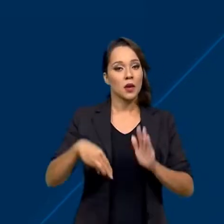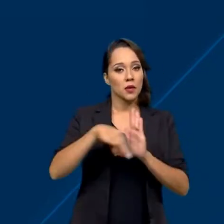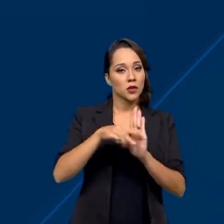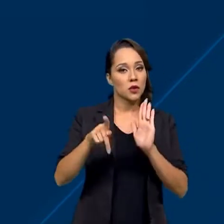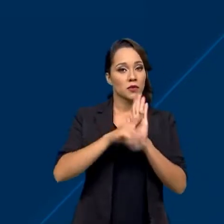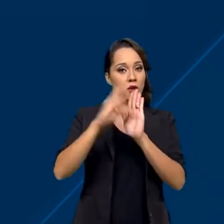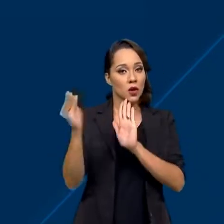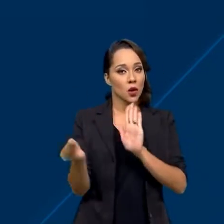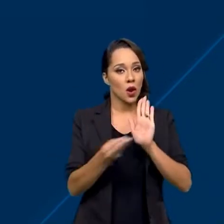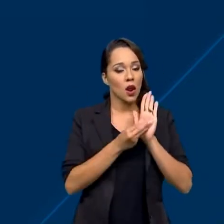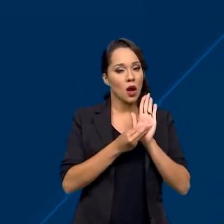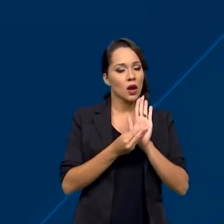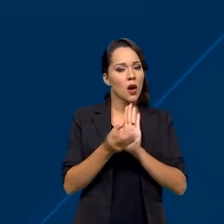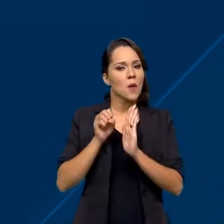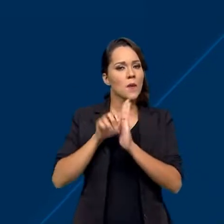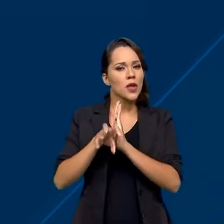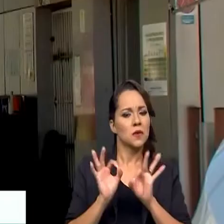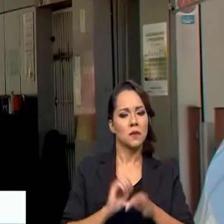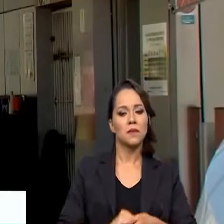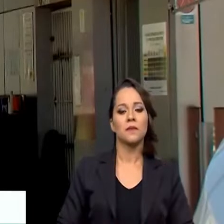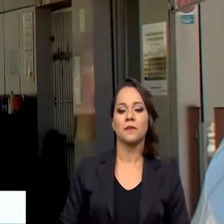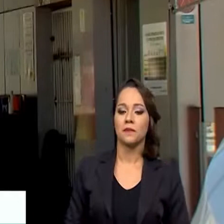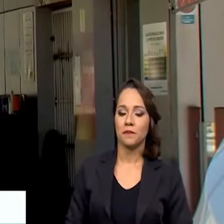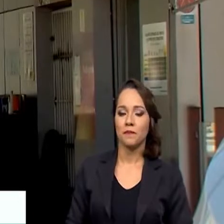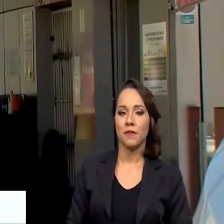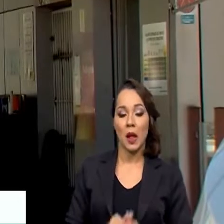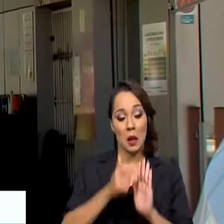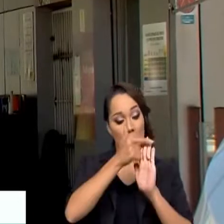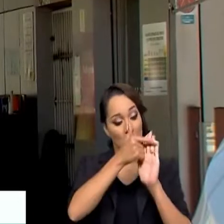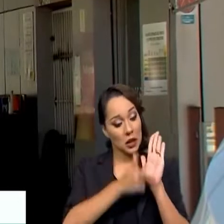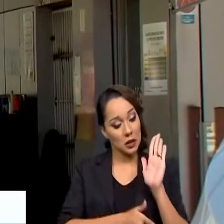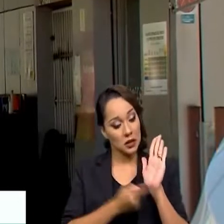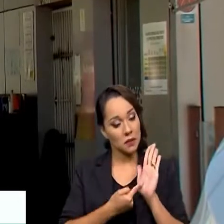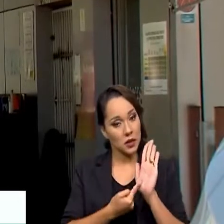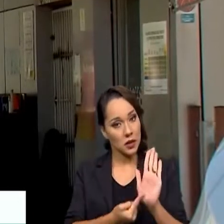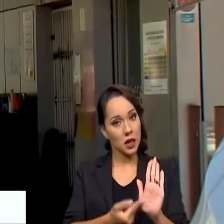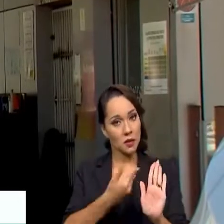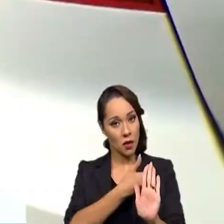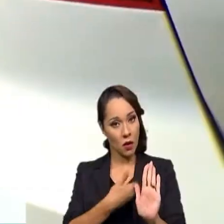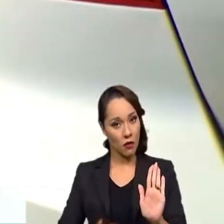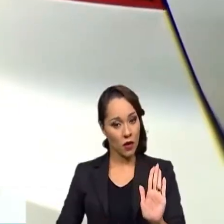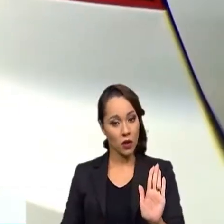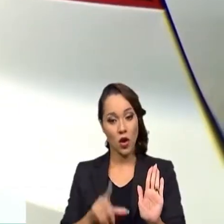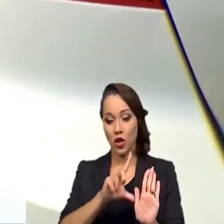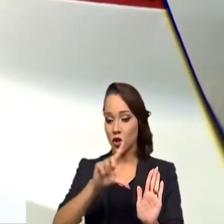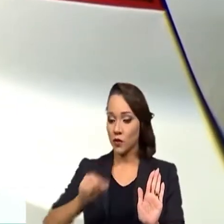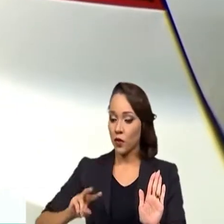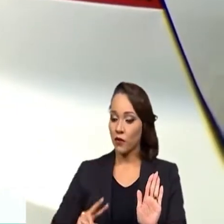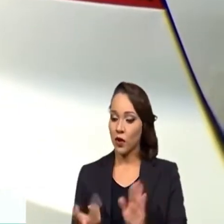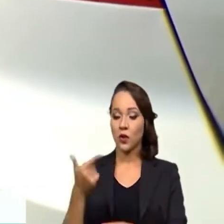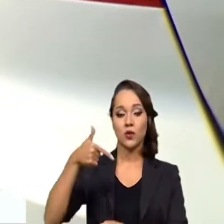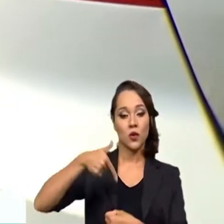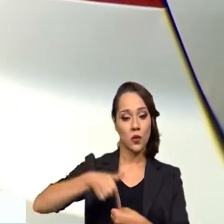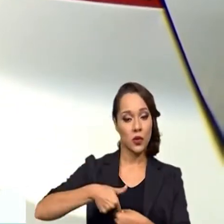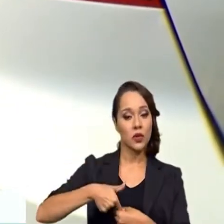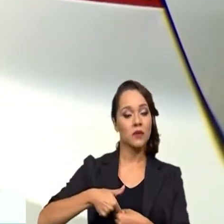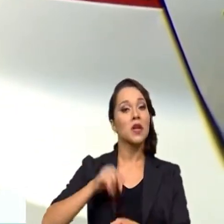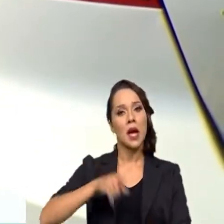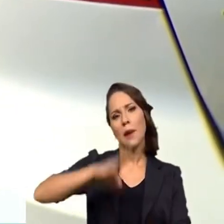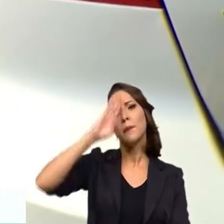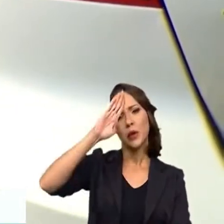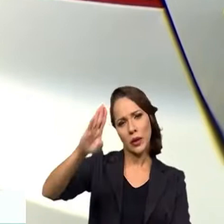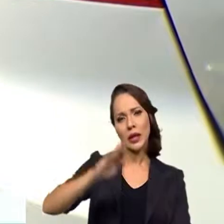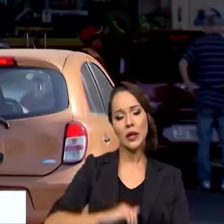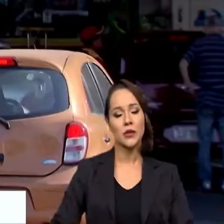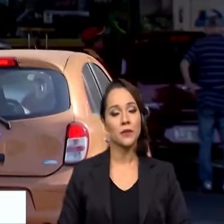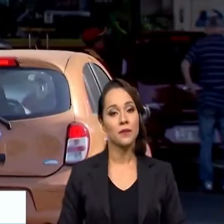a análise dos deputados e senadores. Na lista apresentada pelo governo, reduzir o preço dos combustíveis é